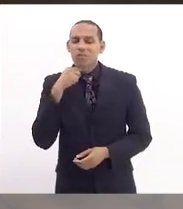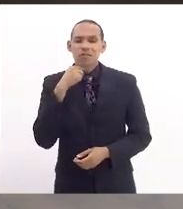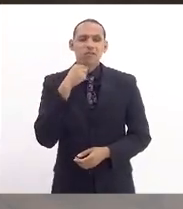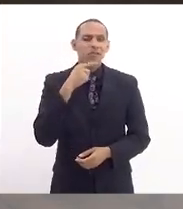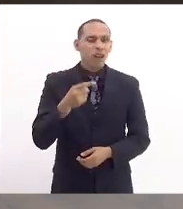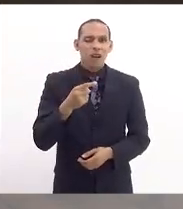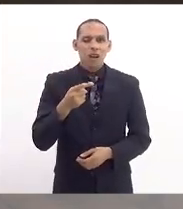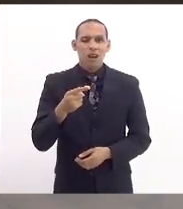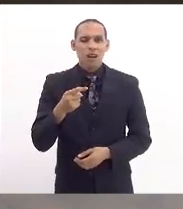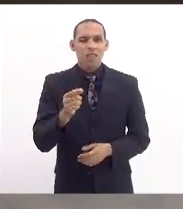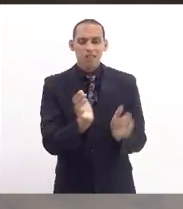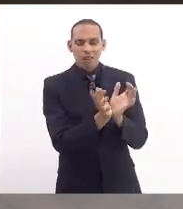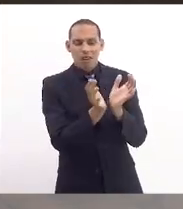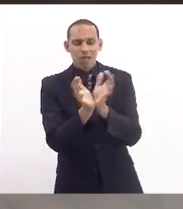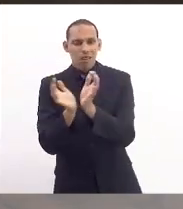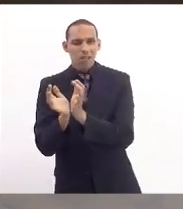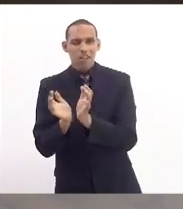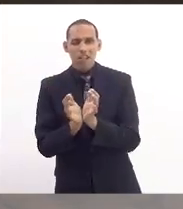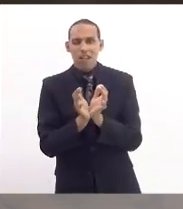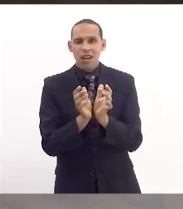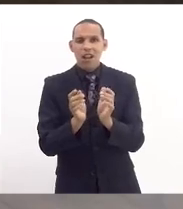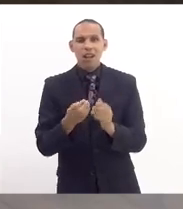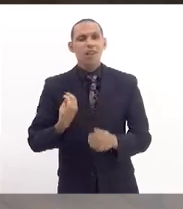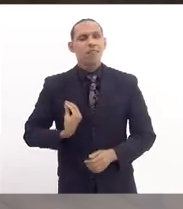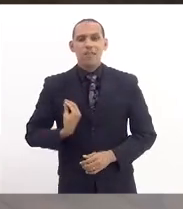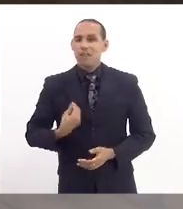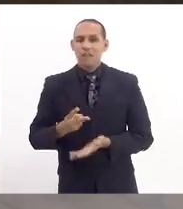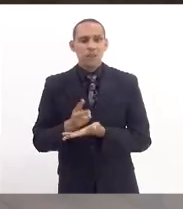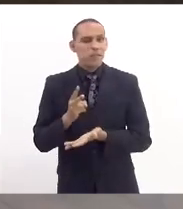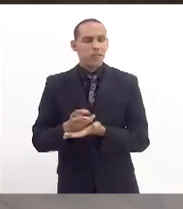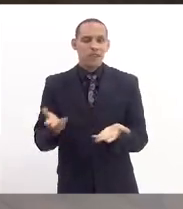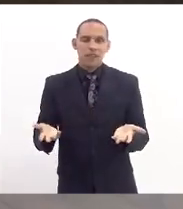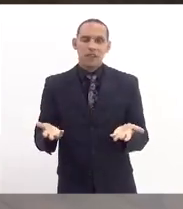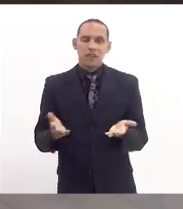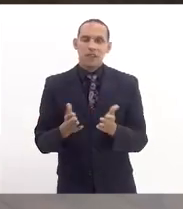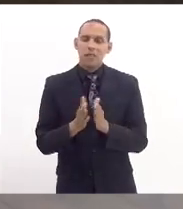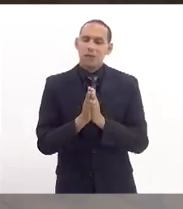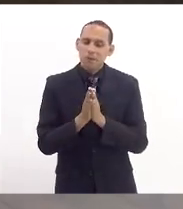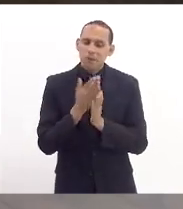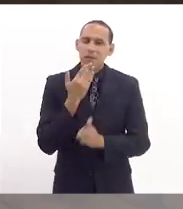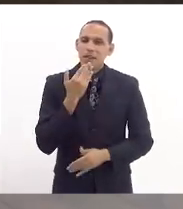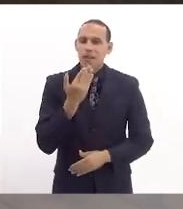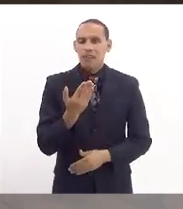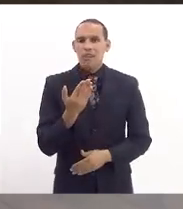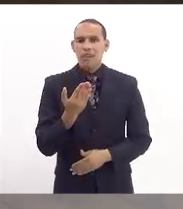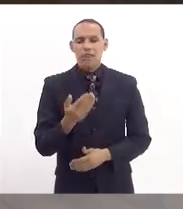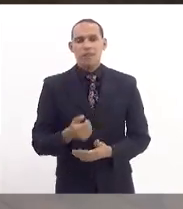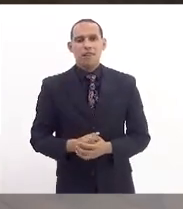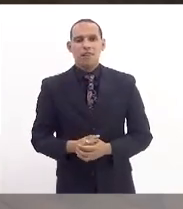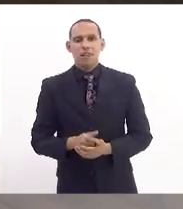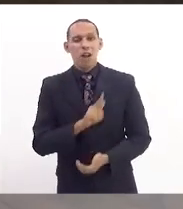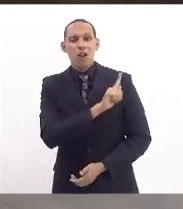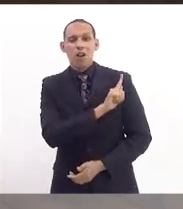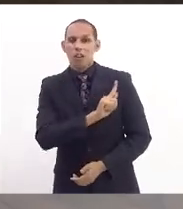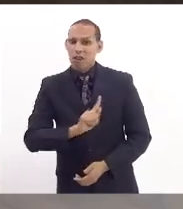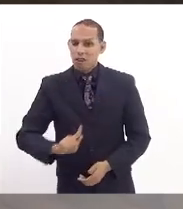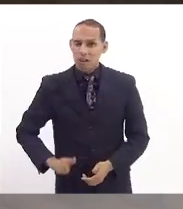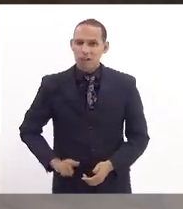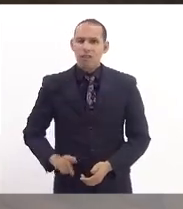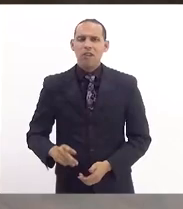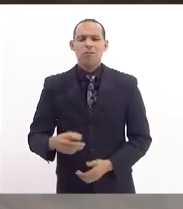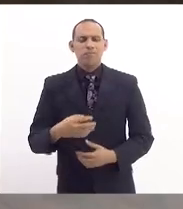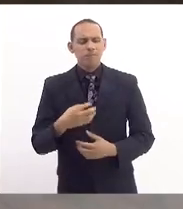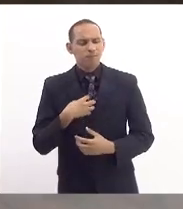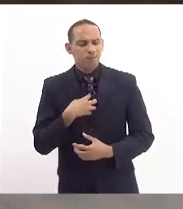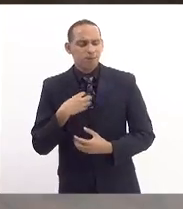viável para essas categorias a subsistência então a gente pede né ao nosso Governador que tem a